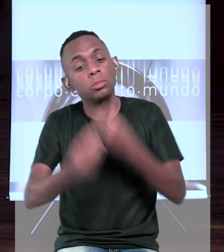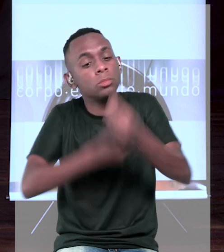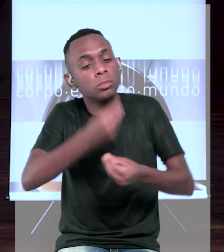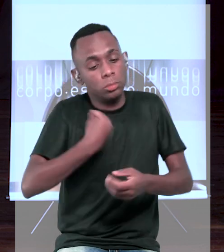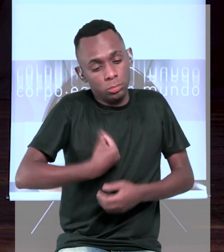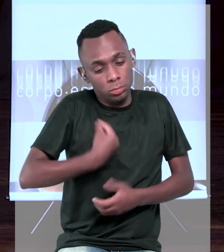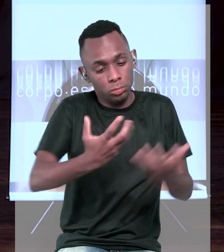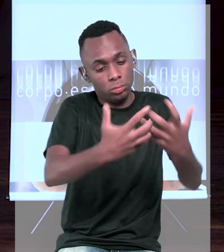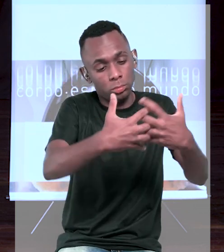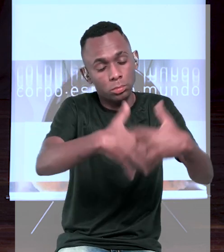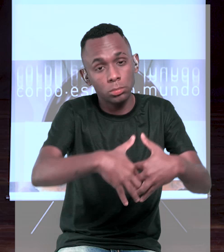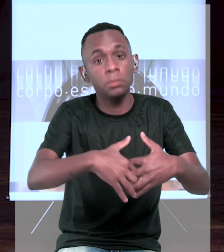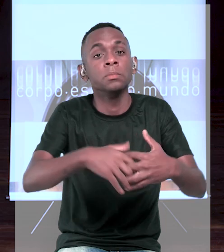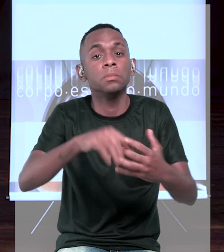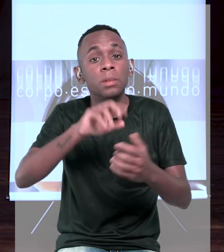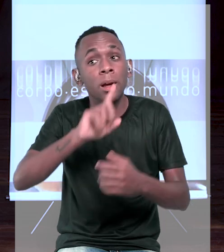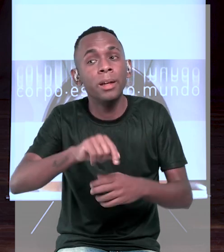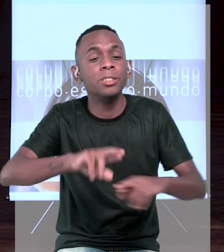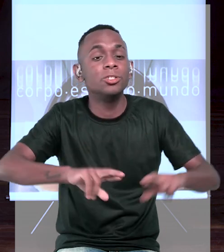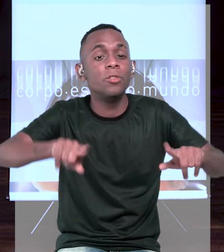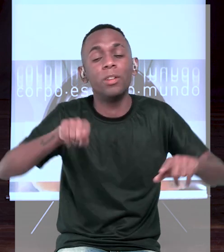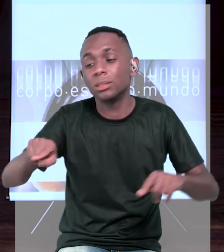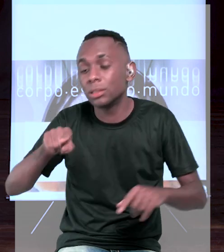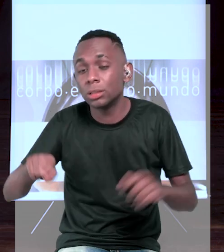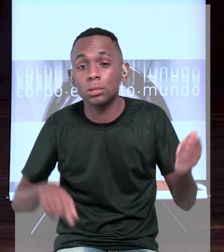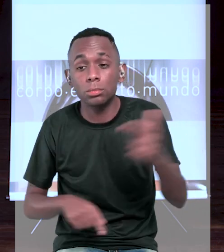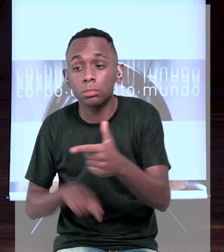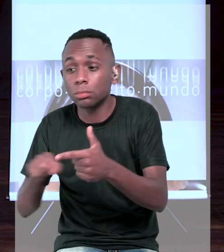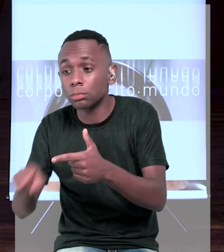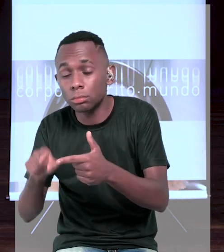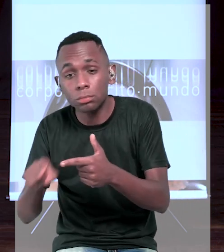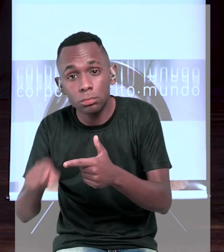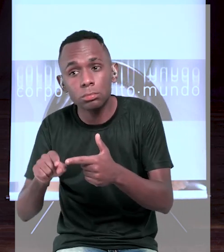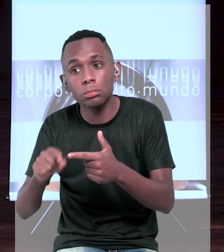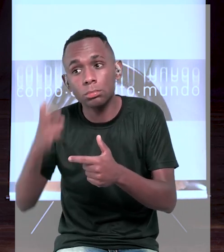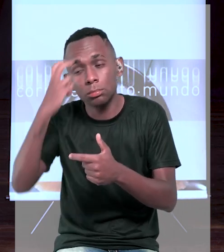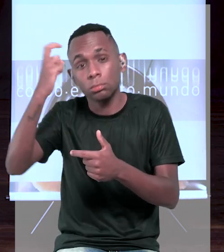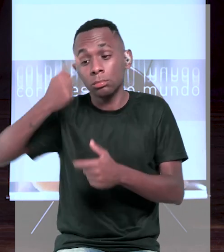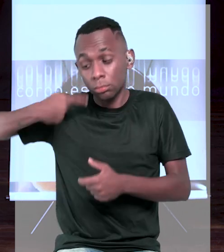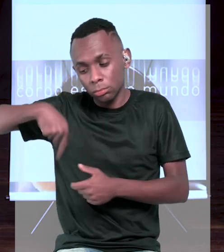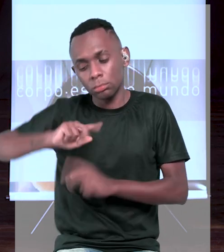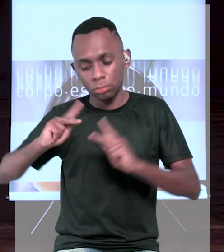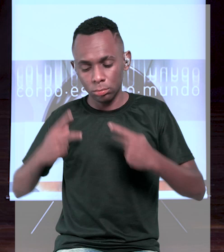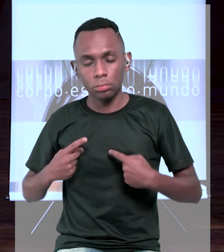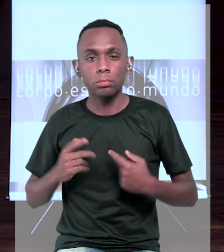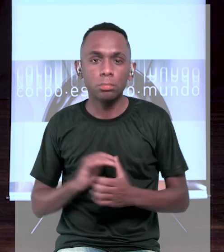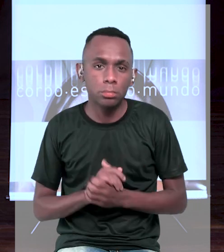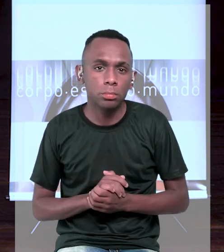maquínicos é totalmente diferente do que podemos chamar de inteligência em nós.